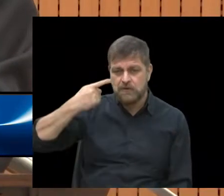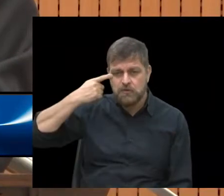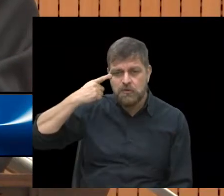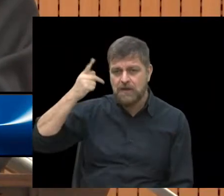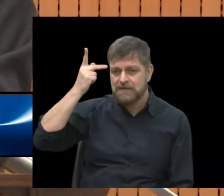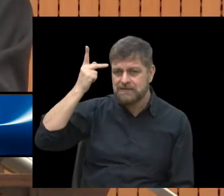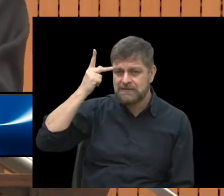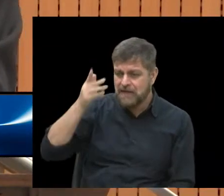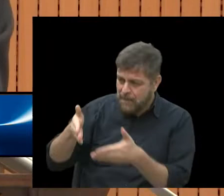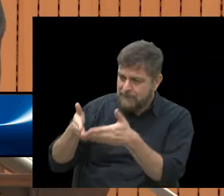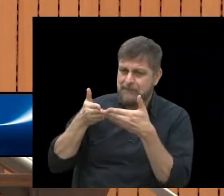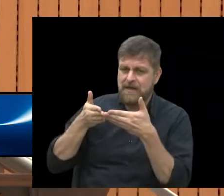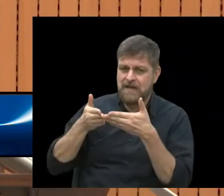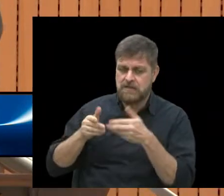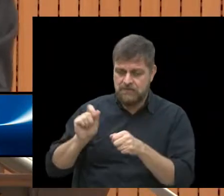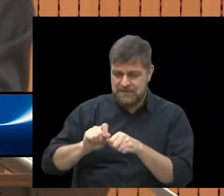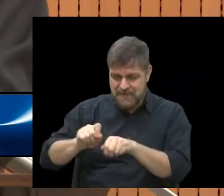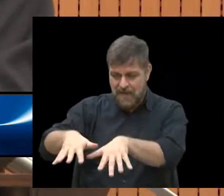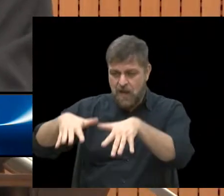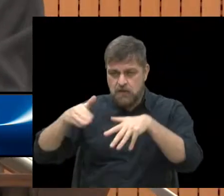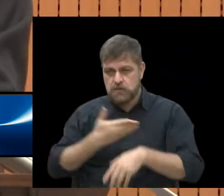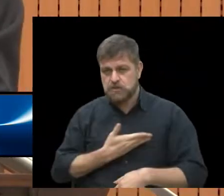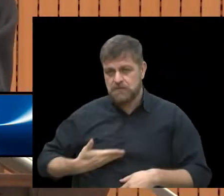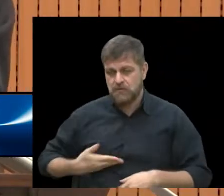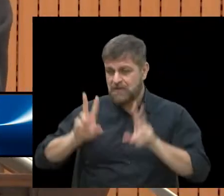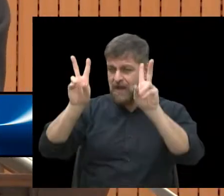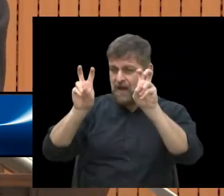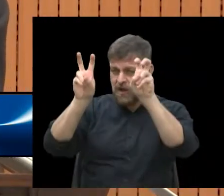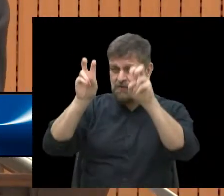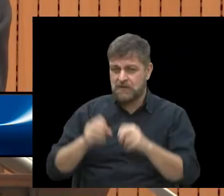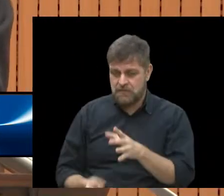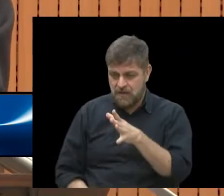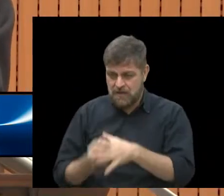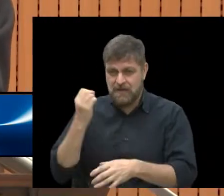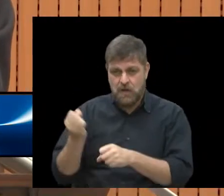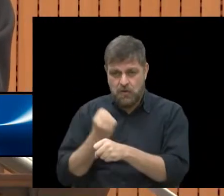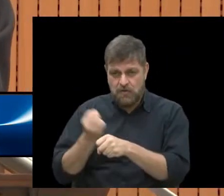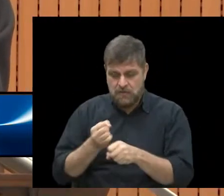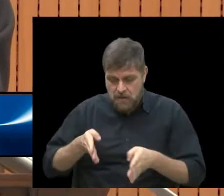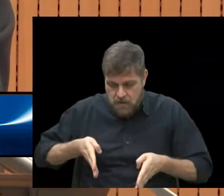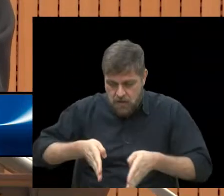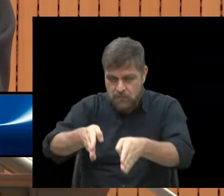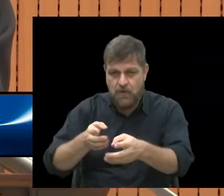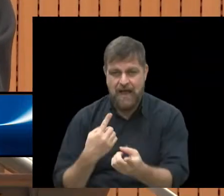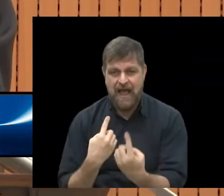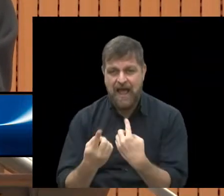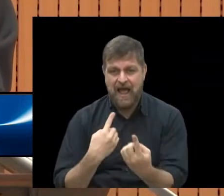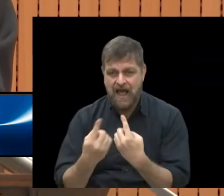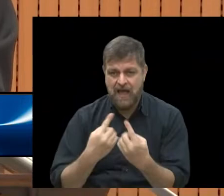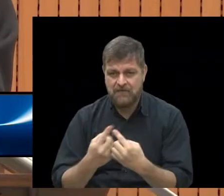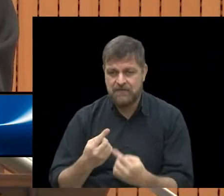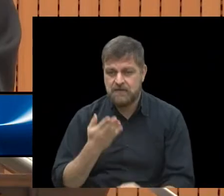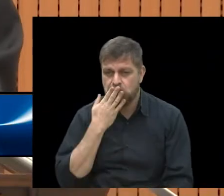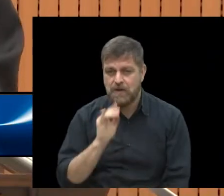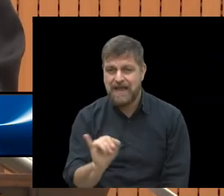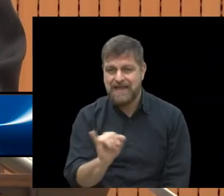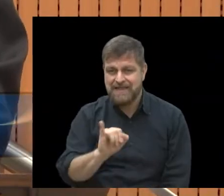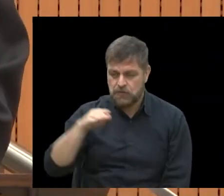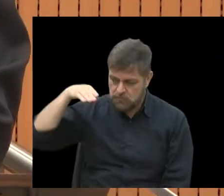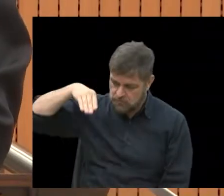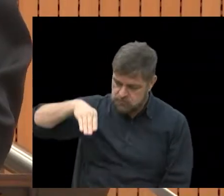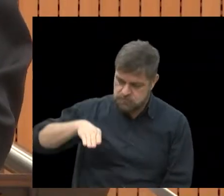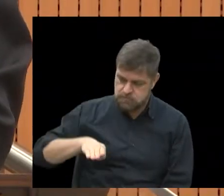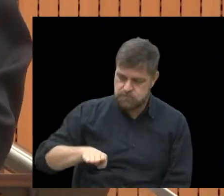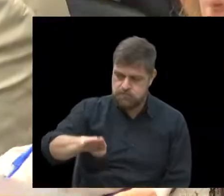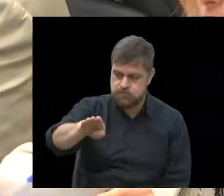Paulo para que realize audiências públicas referente à construção das marginais da rodovia Santos Dumont. Aprovada por unanimidade,